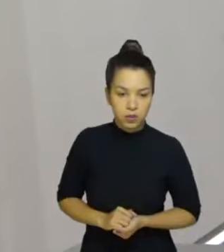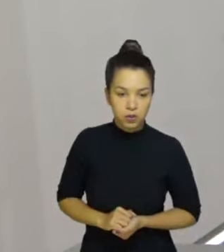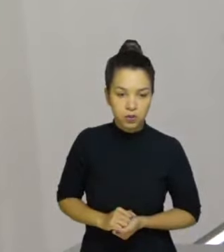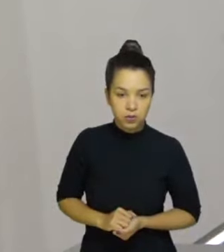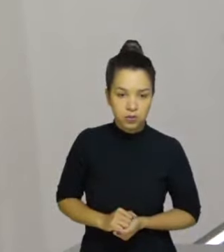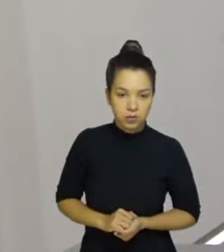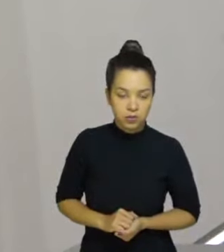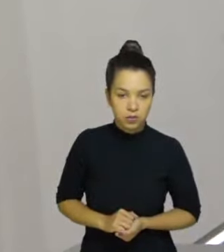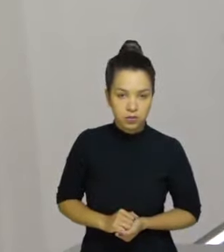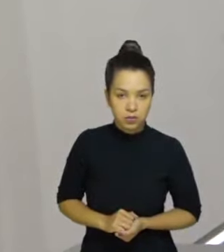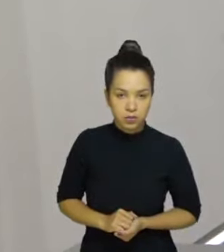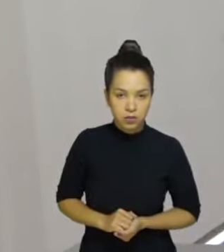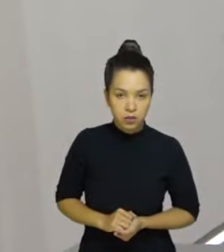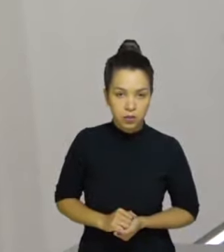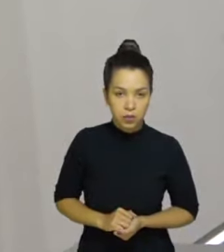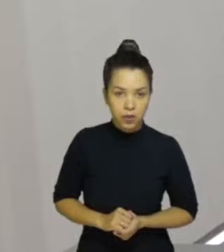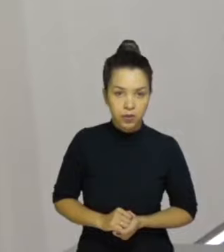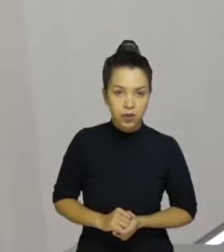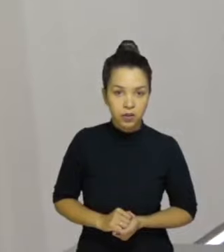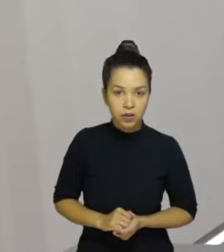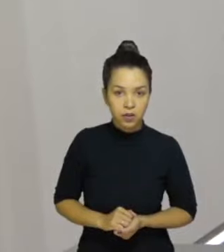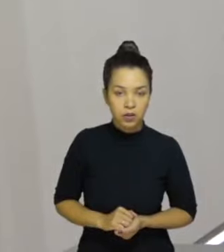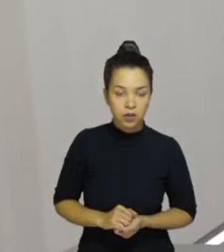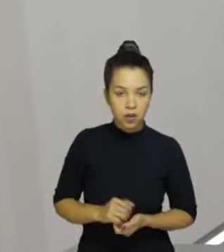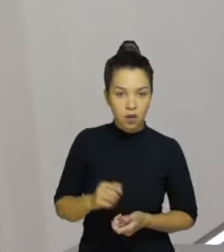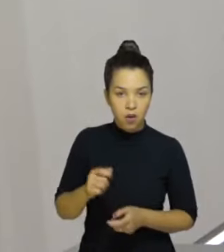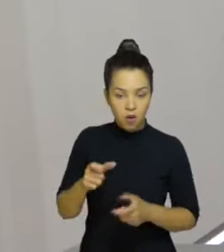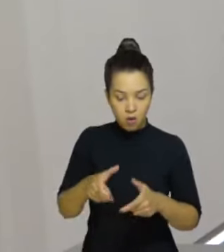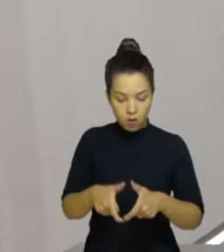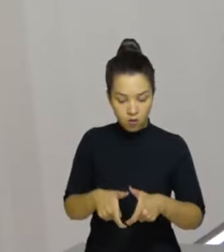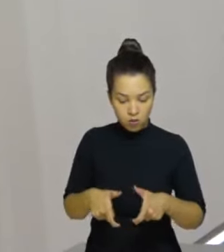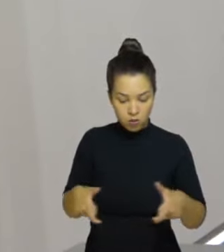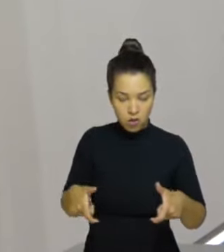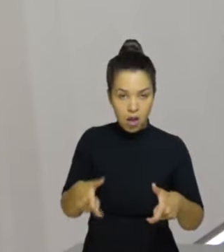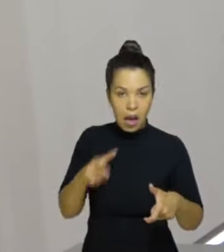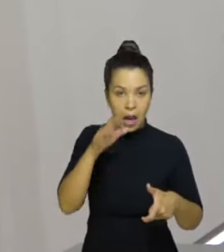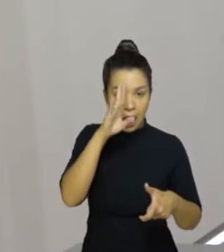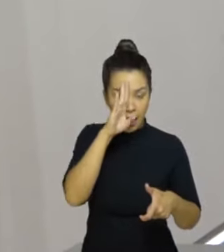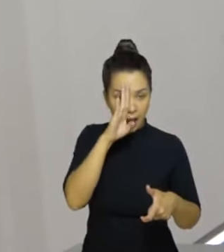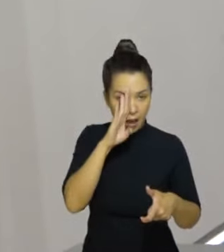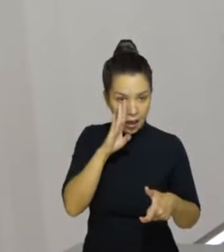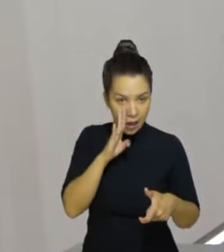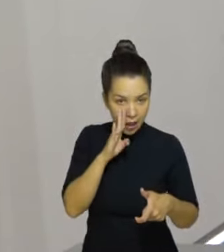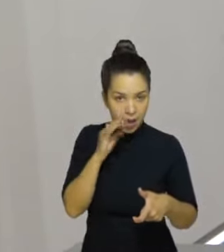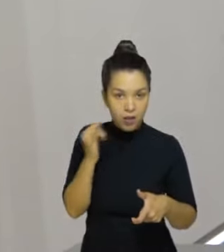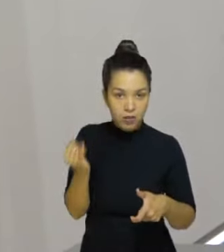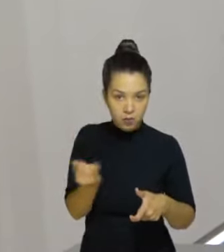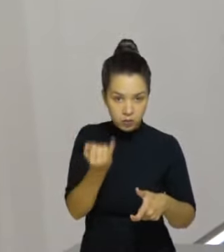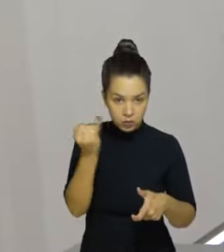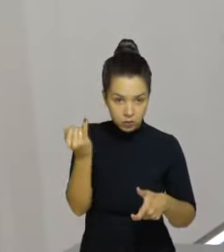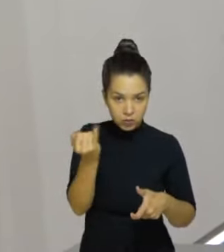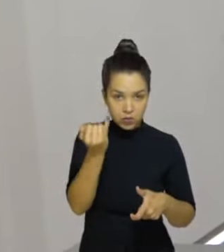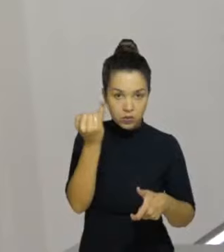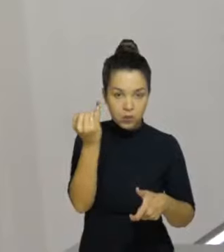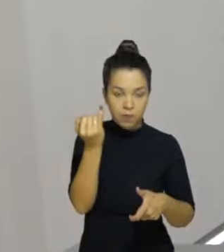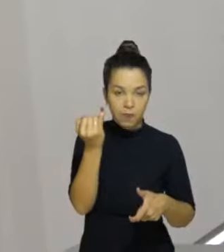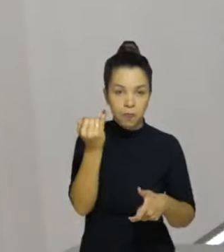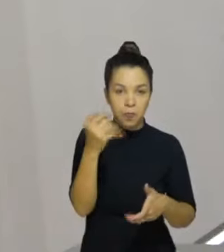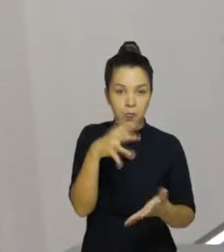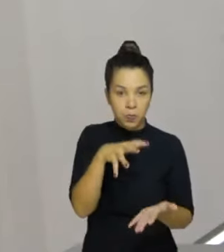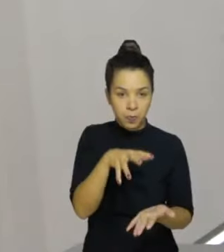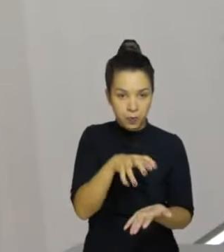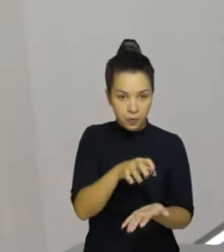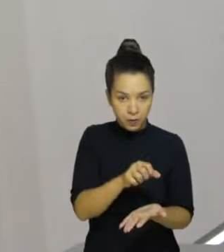Os ingressos serão inteiramente gratuitos e é importante que as inscrições sejam feitas no